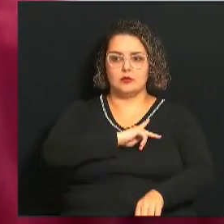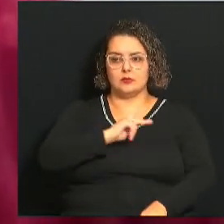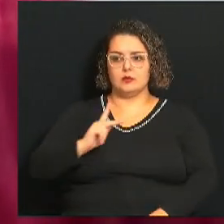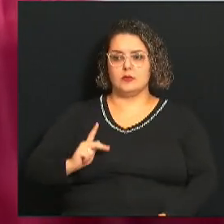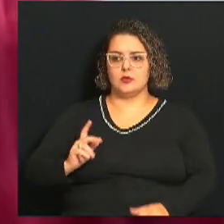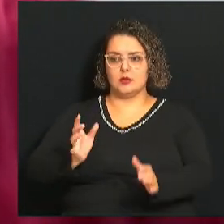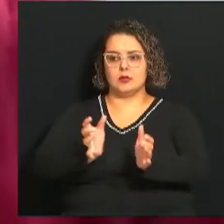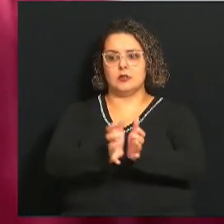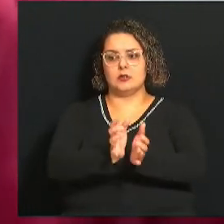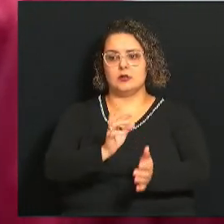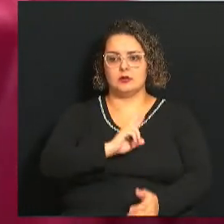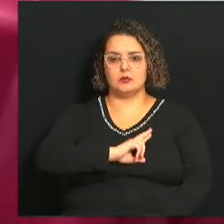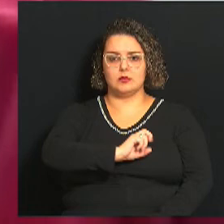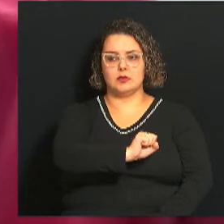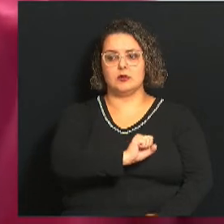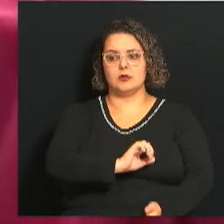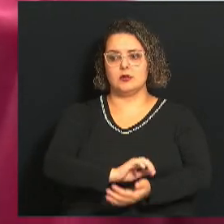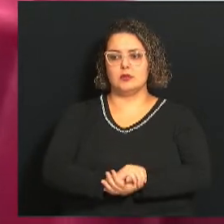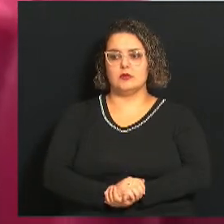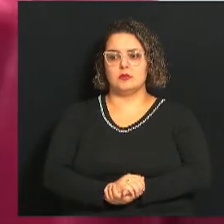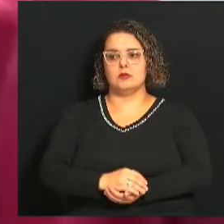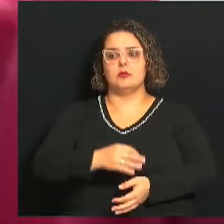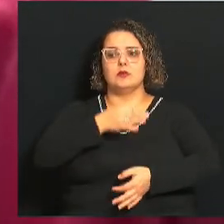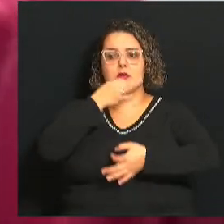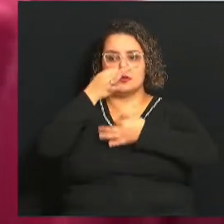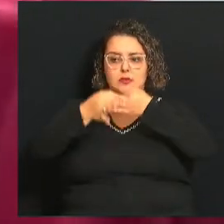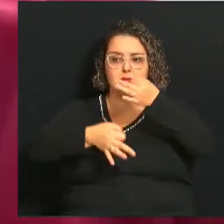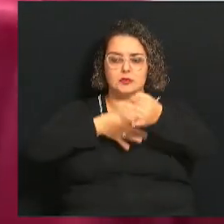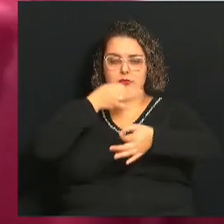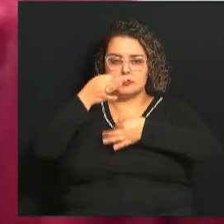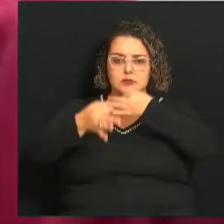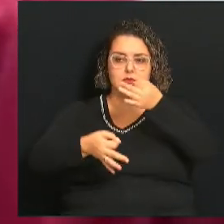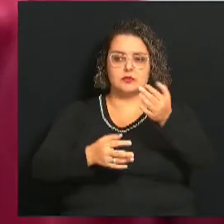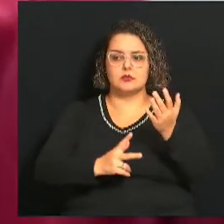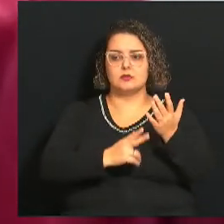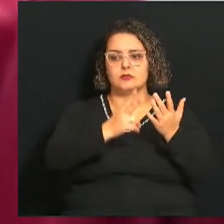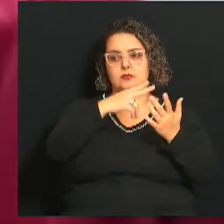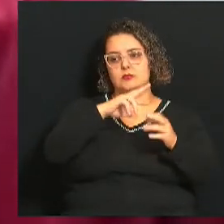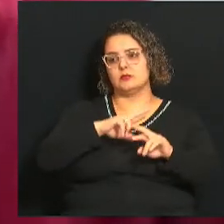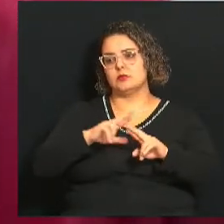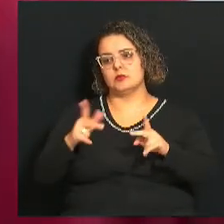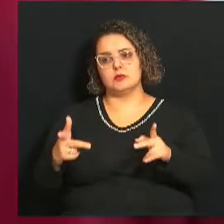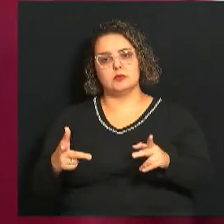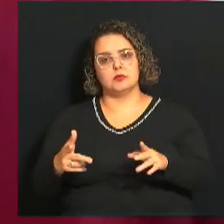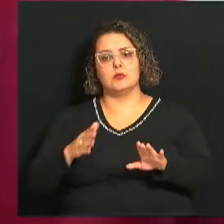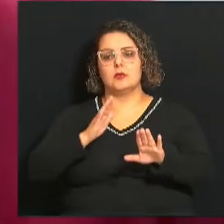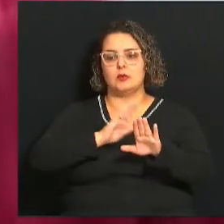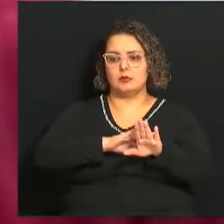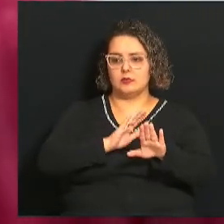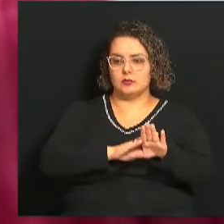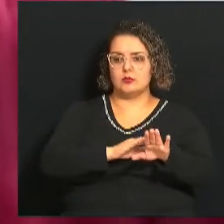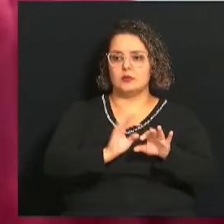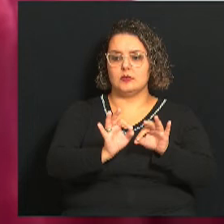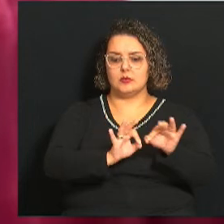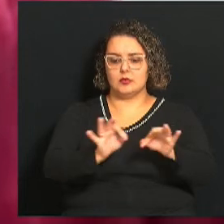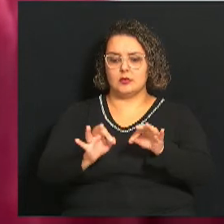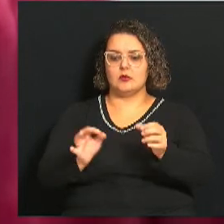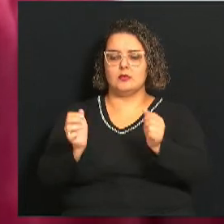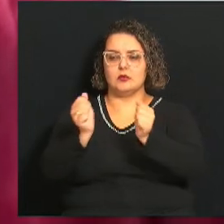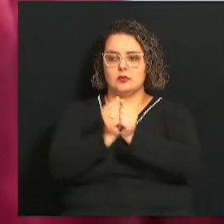pelo Rossini, alguma sugestão, né, de uma poda diferente, a gente se propõe a fazer um laboratório aí junto com